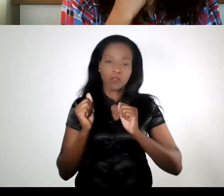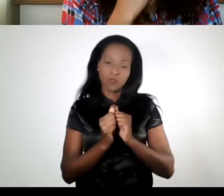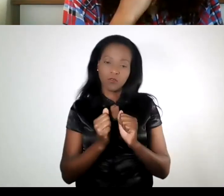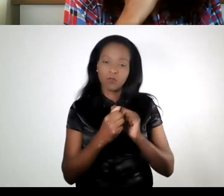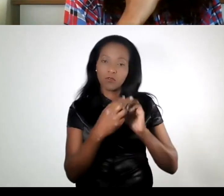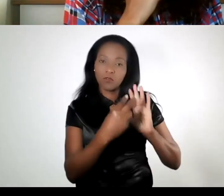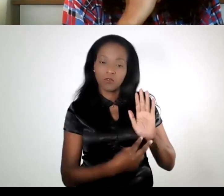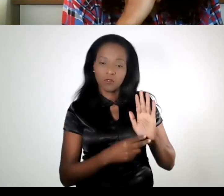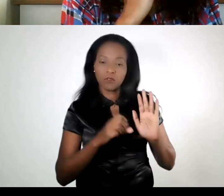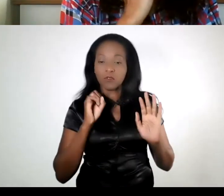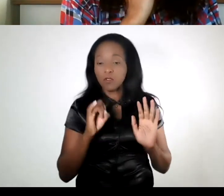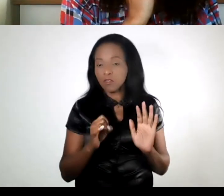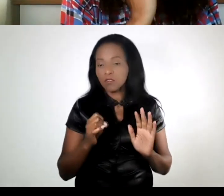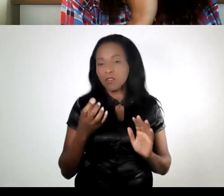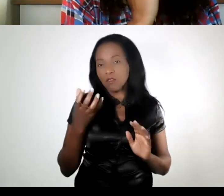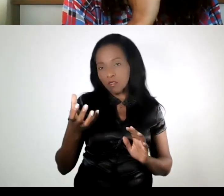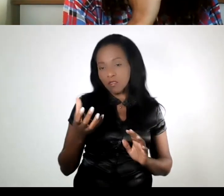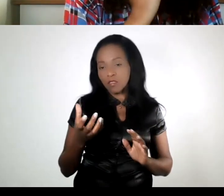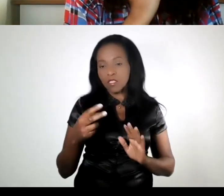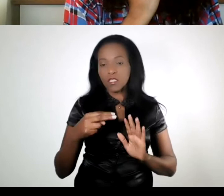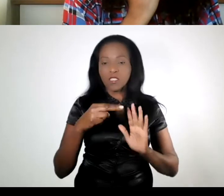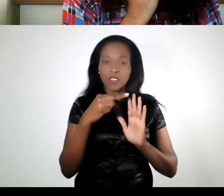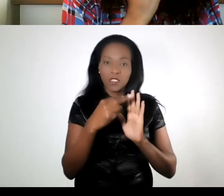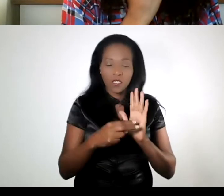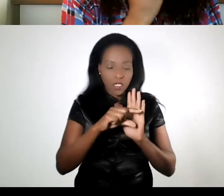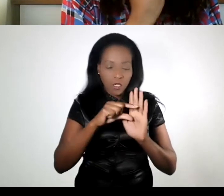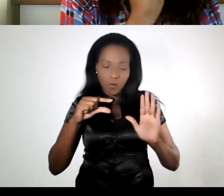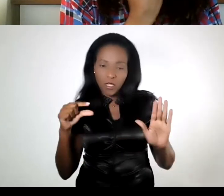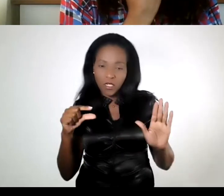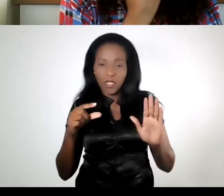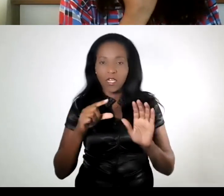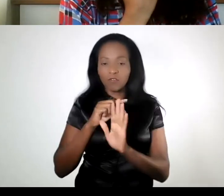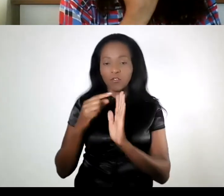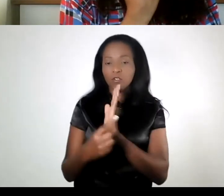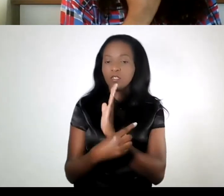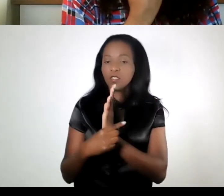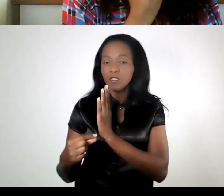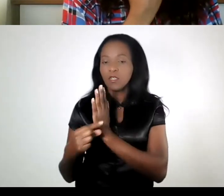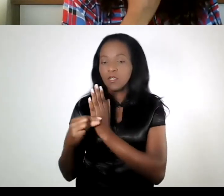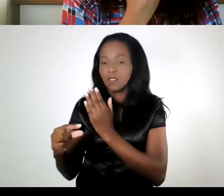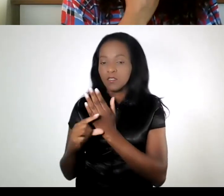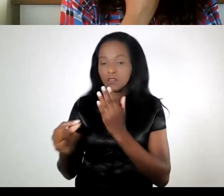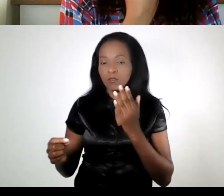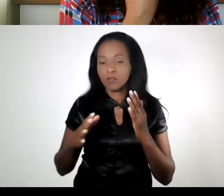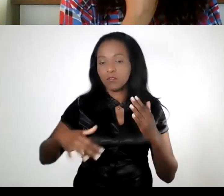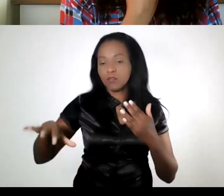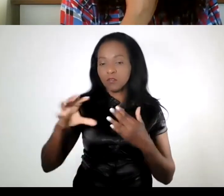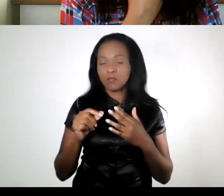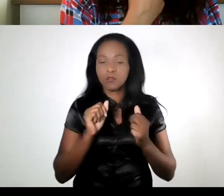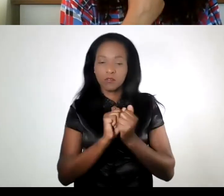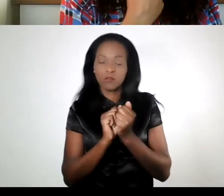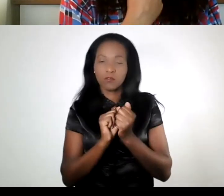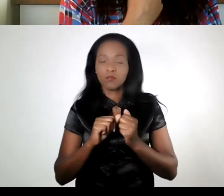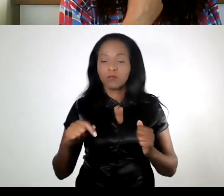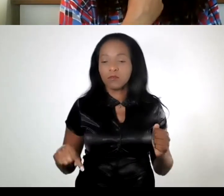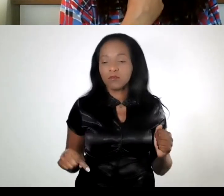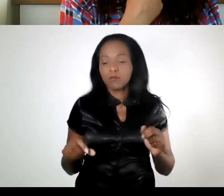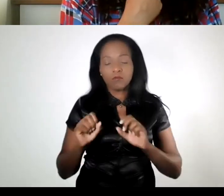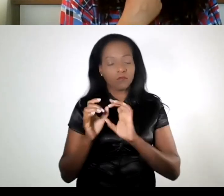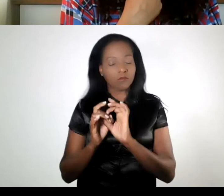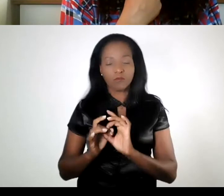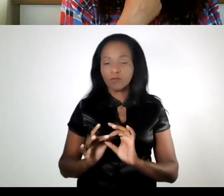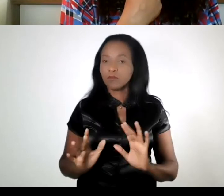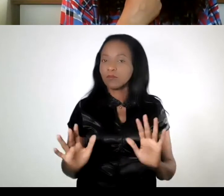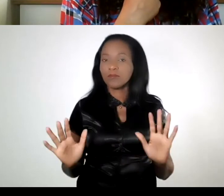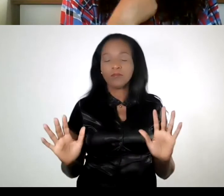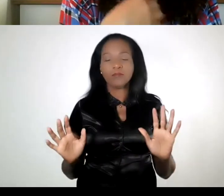ler algum parágrafo, as autoras, vocês todas e todos que estão acompanhando aqui, gente, pode ficar à vontade, abre